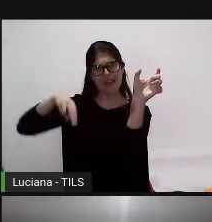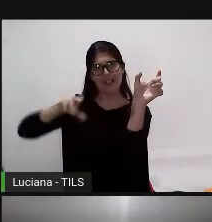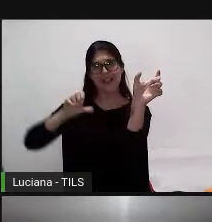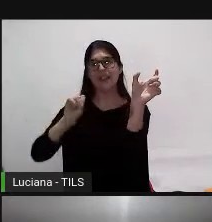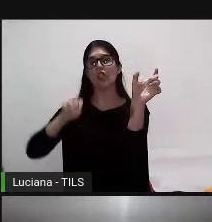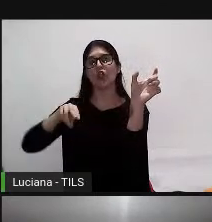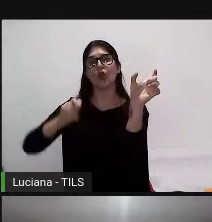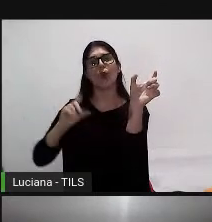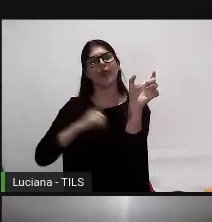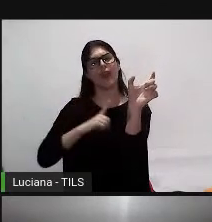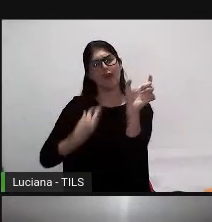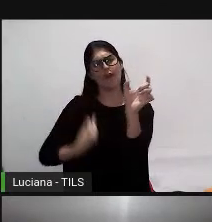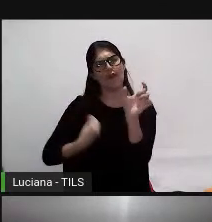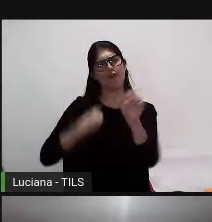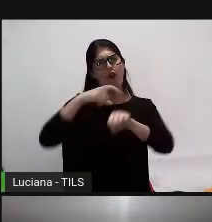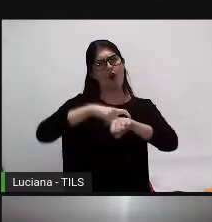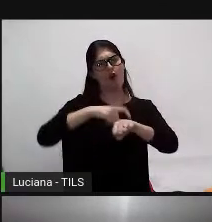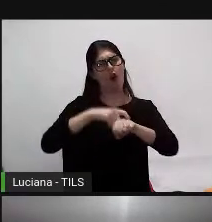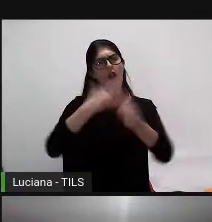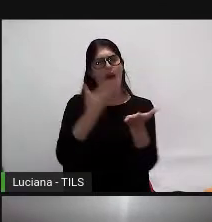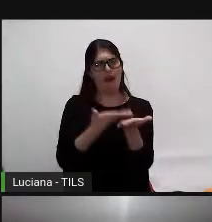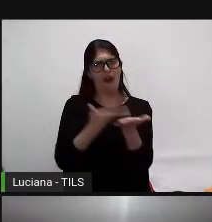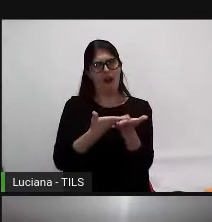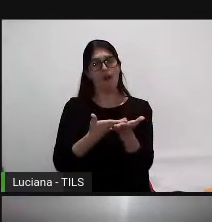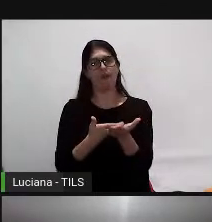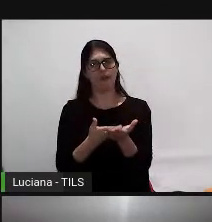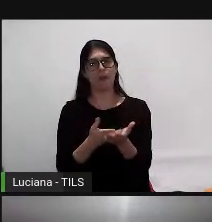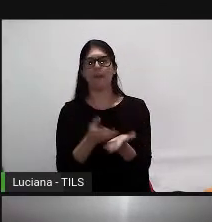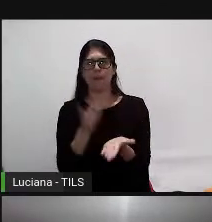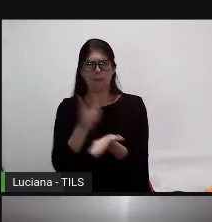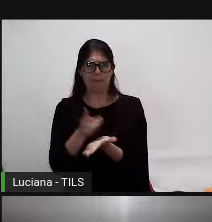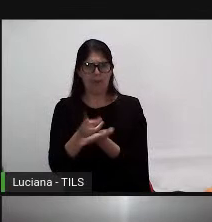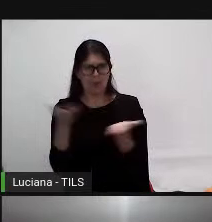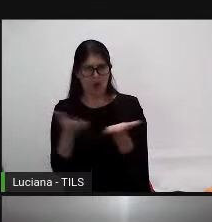aula, mesmo no cenário remoto. Então,